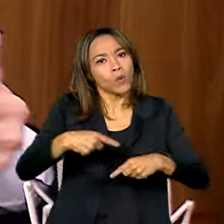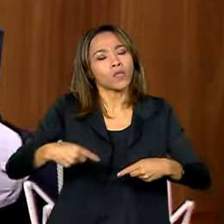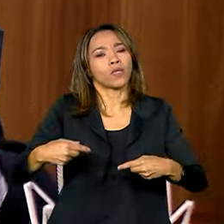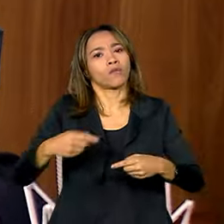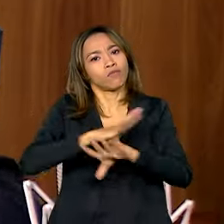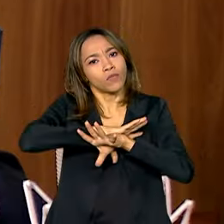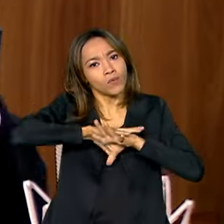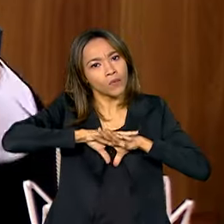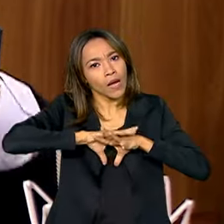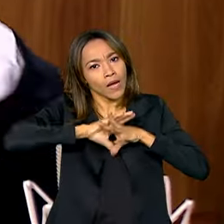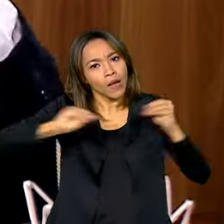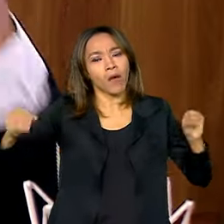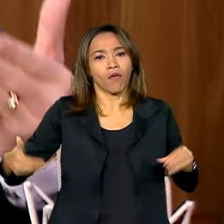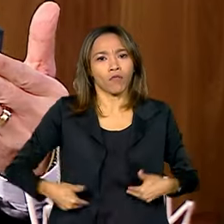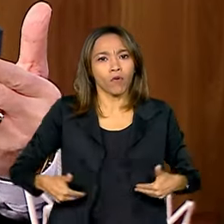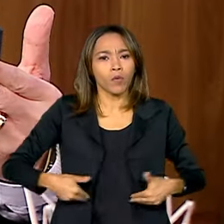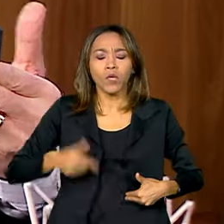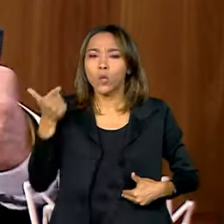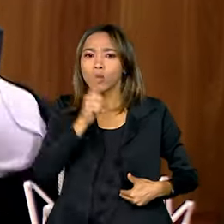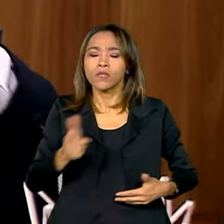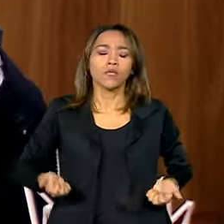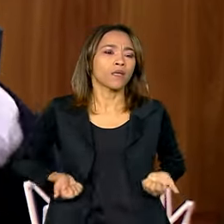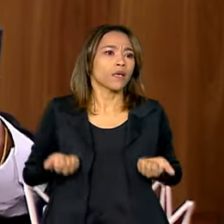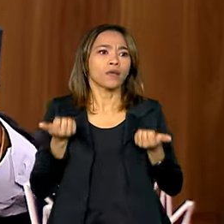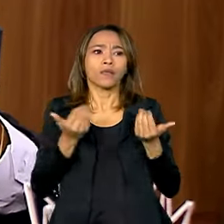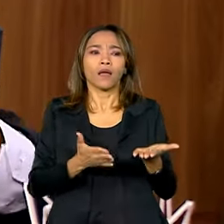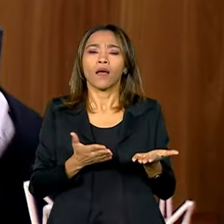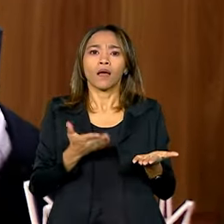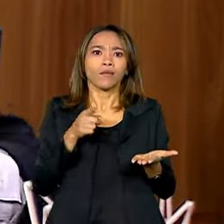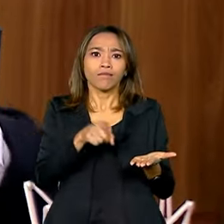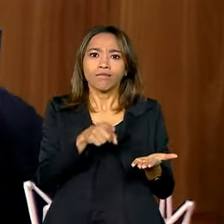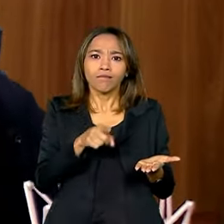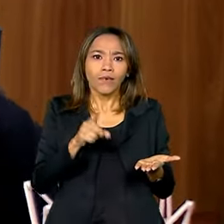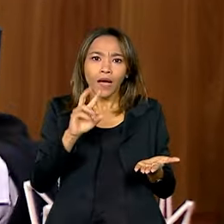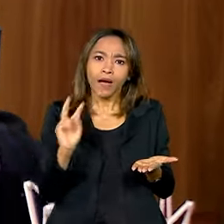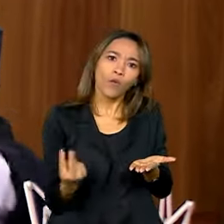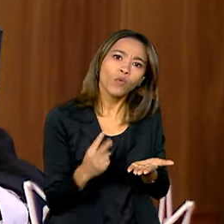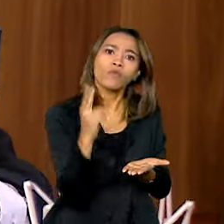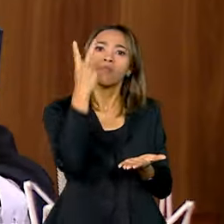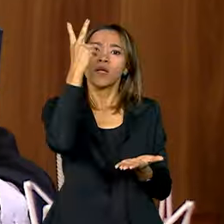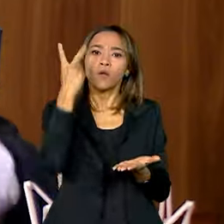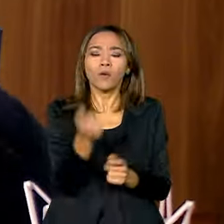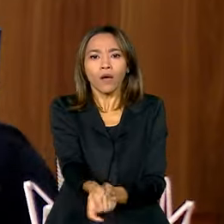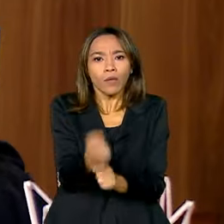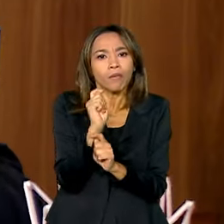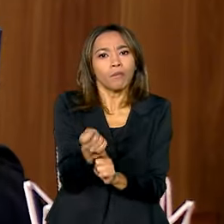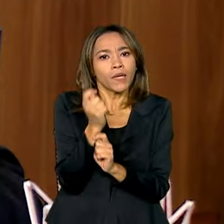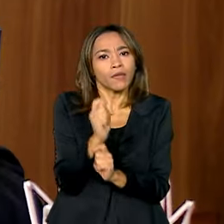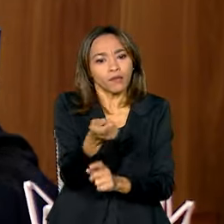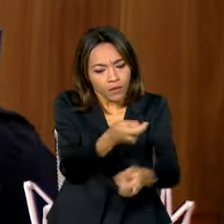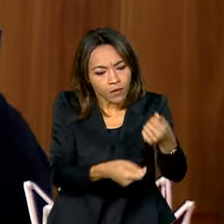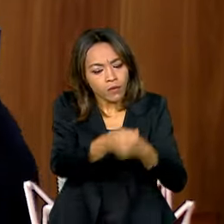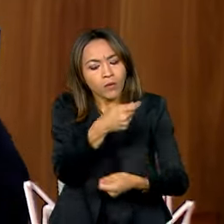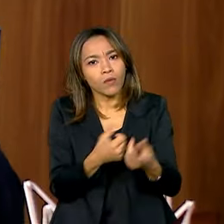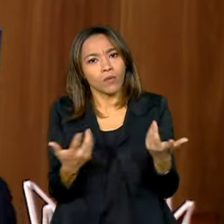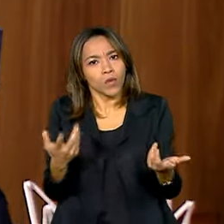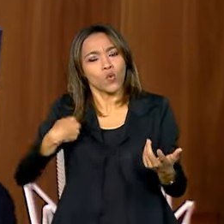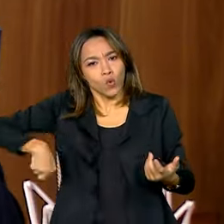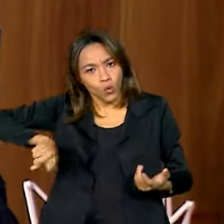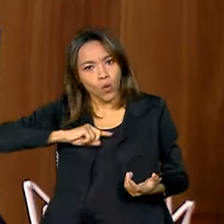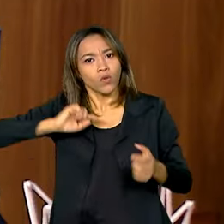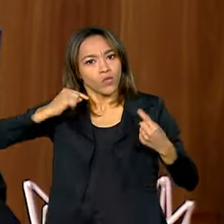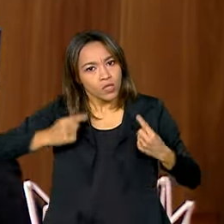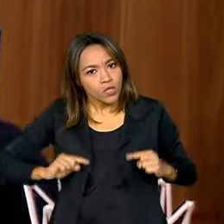uma questão estratégica, não consegue dar à pesca a dimensão que ela pode ter do ponto de vista econômico. O nosso desafio é apoiar